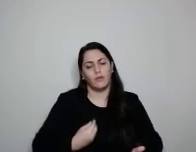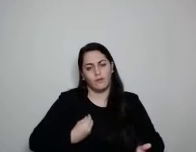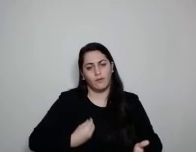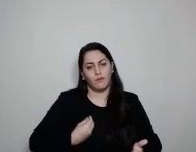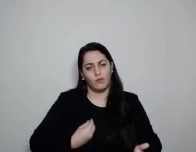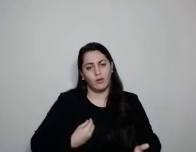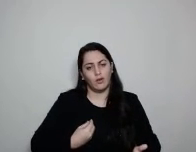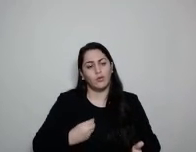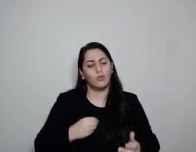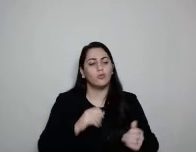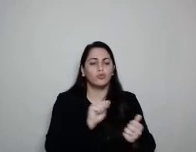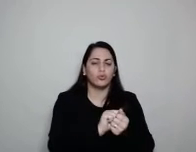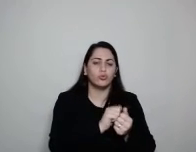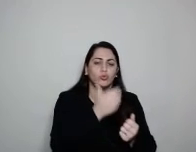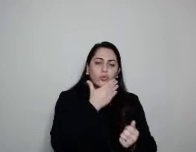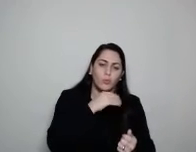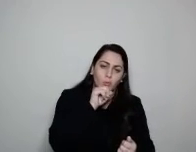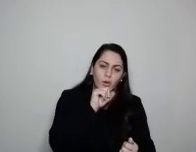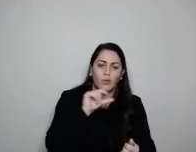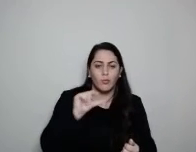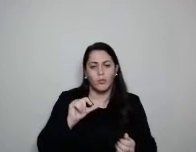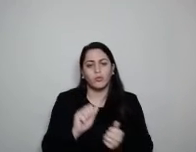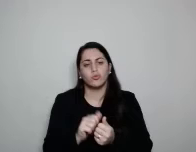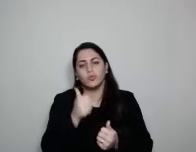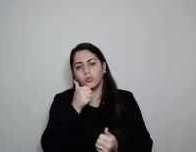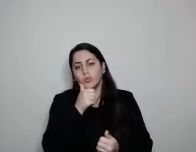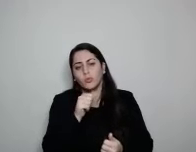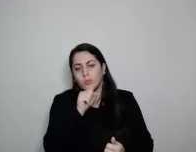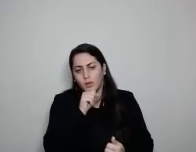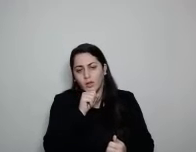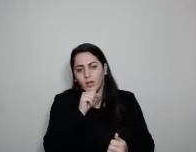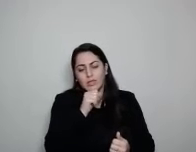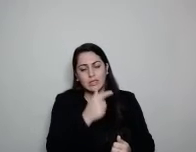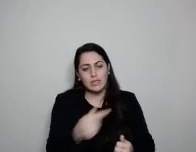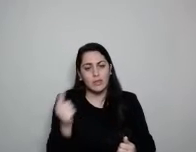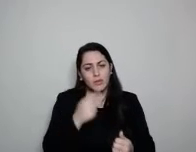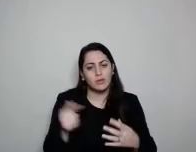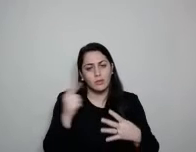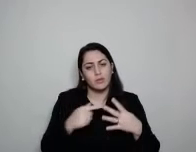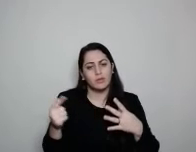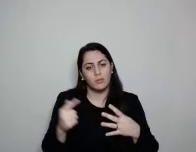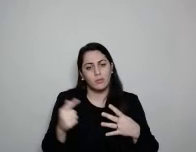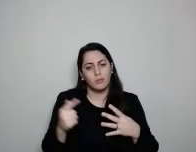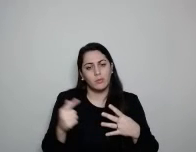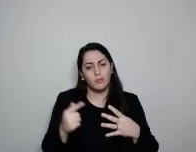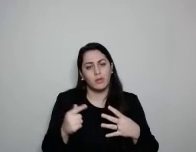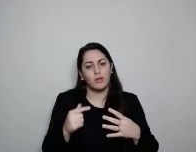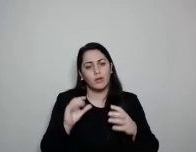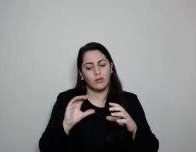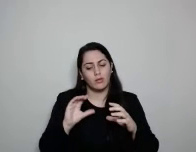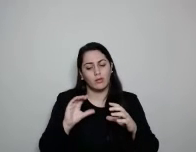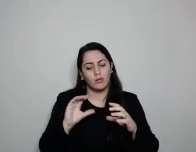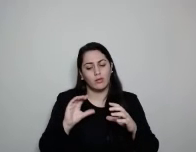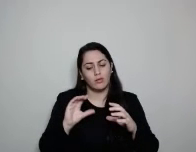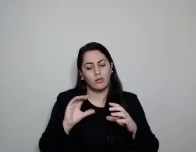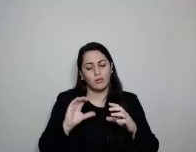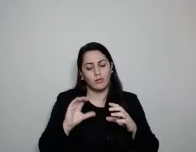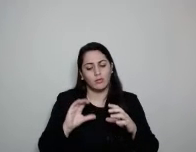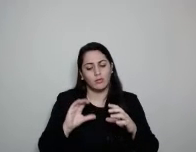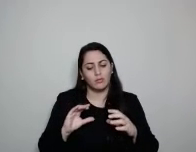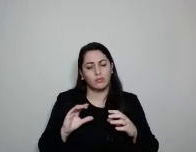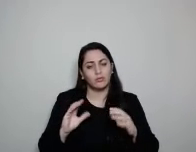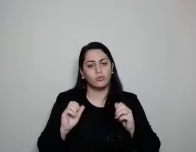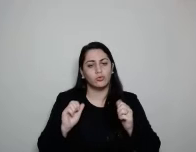filhos de forma alternada semanalmente. O dia da troca é na segunda-feira, né, na